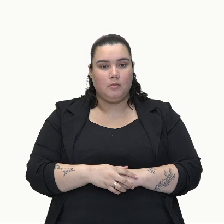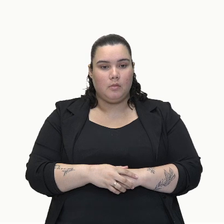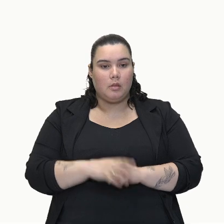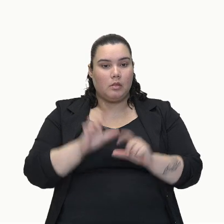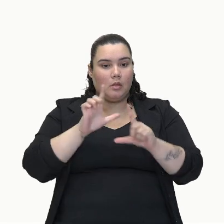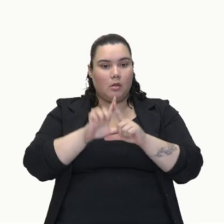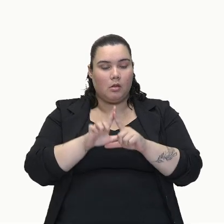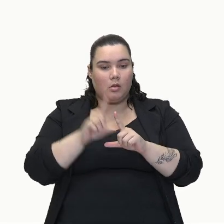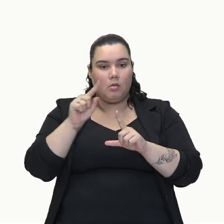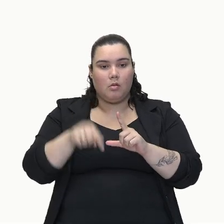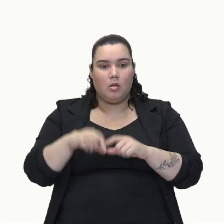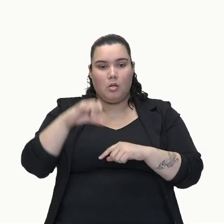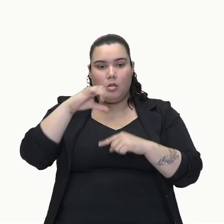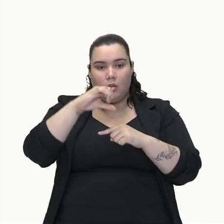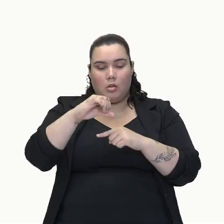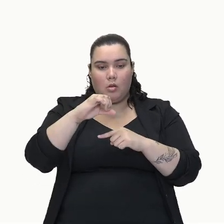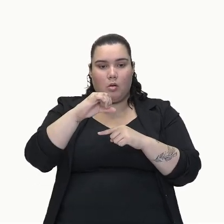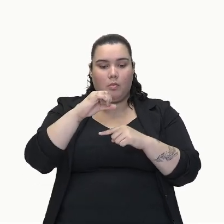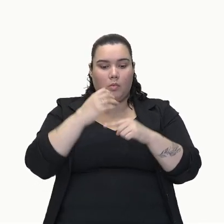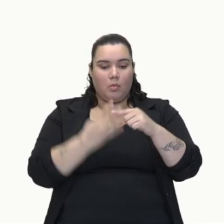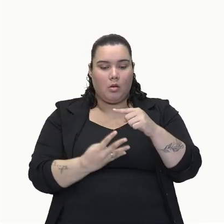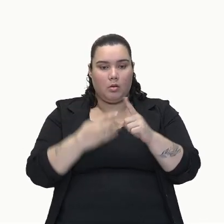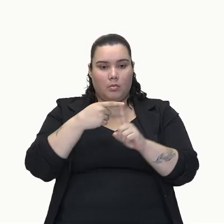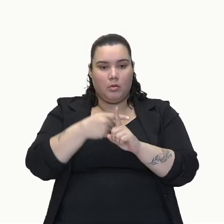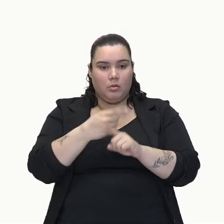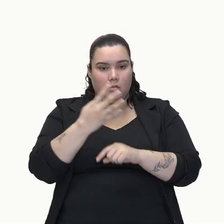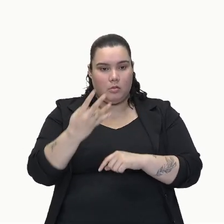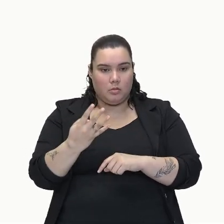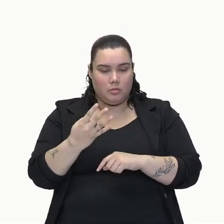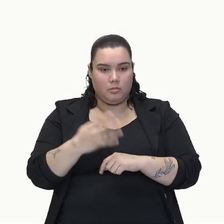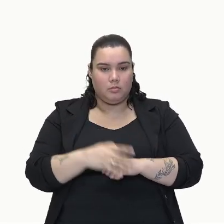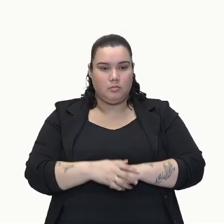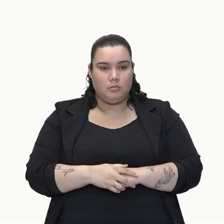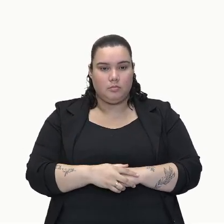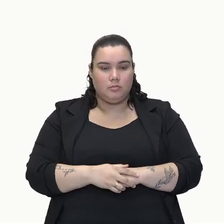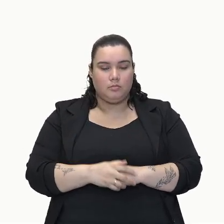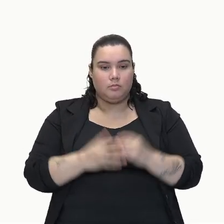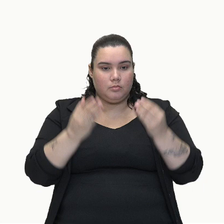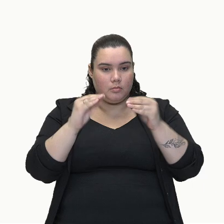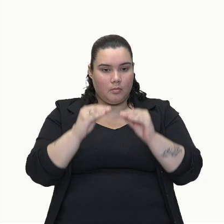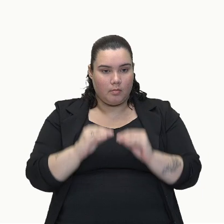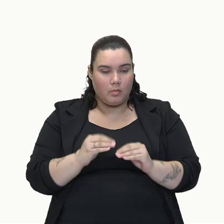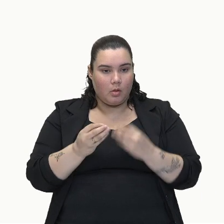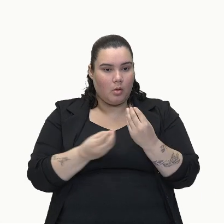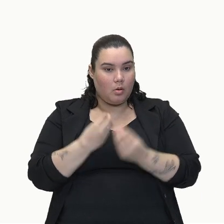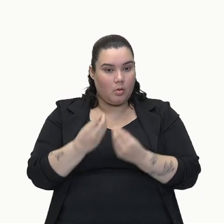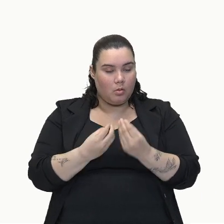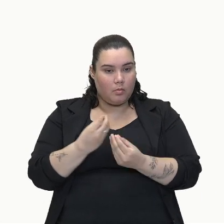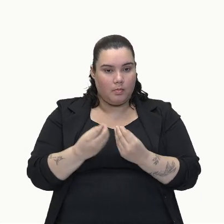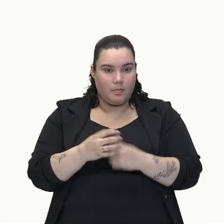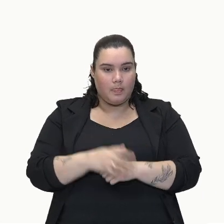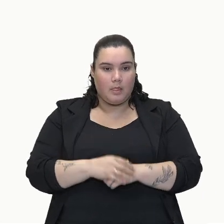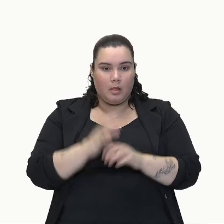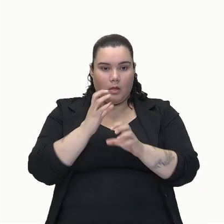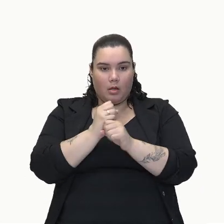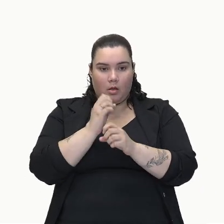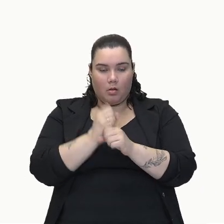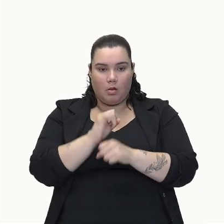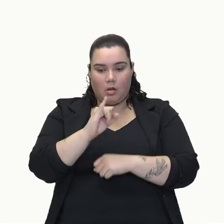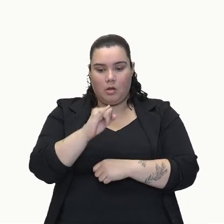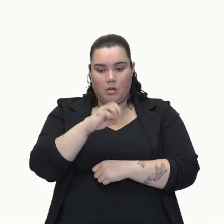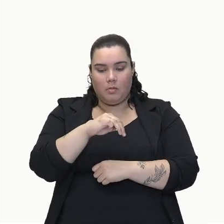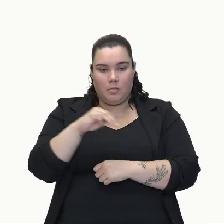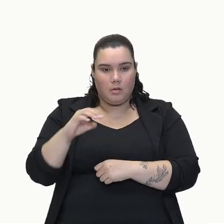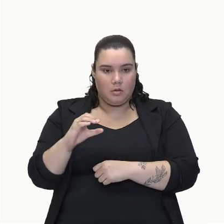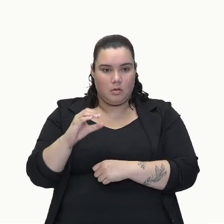é 9 sobre 4 mais 4. Aí, resolvendo, como é que a gente faz? Calcula o MMC